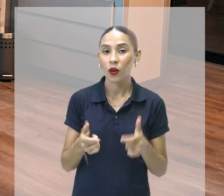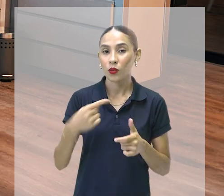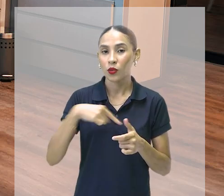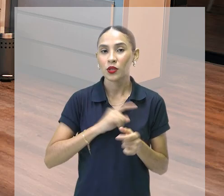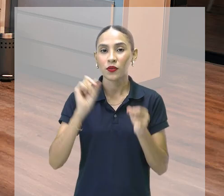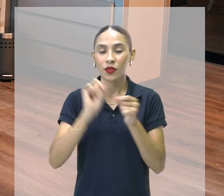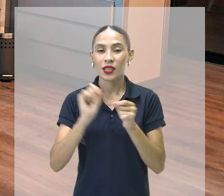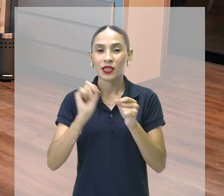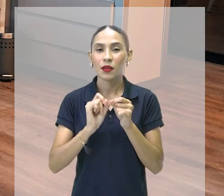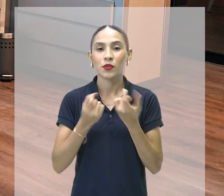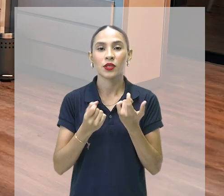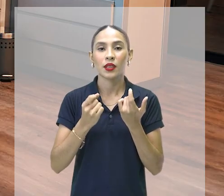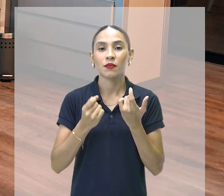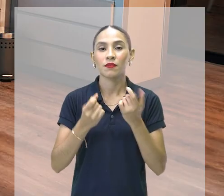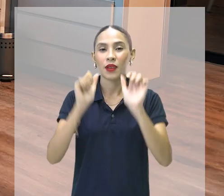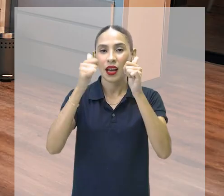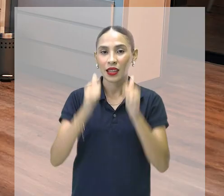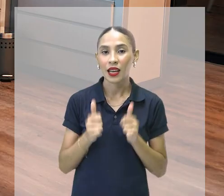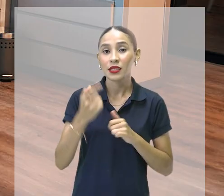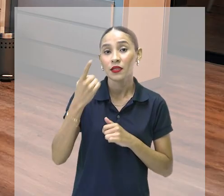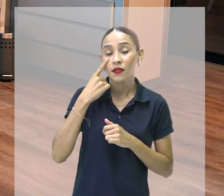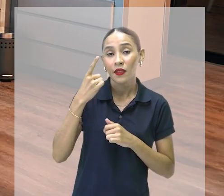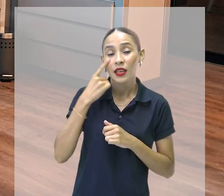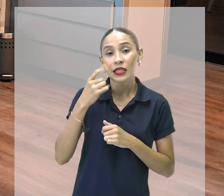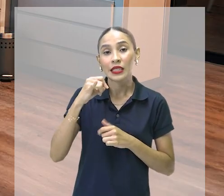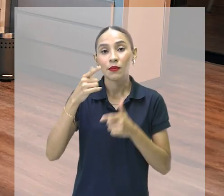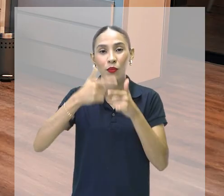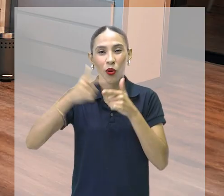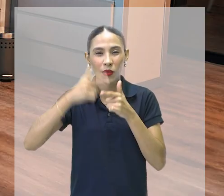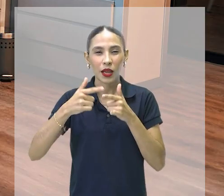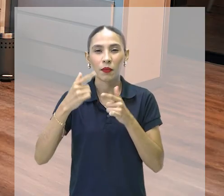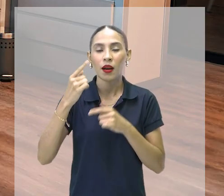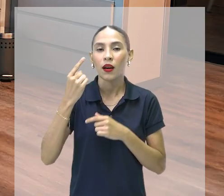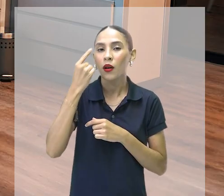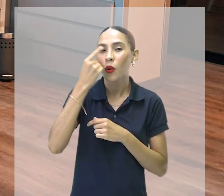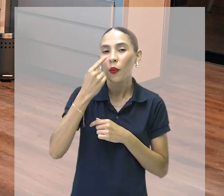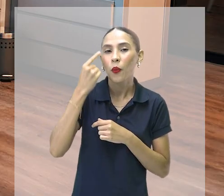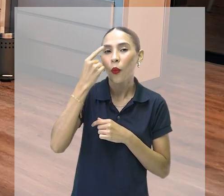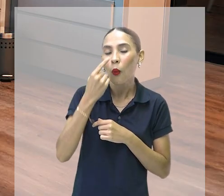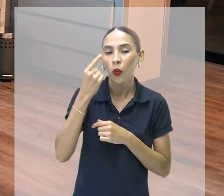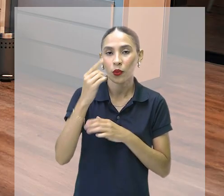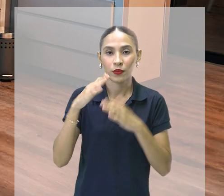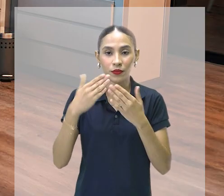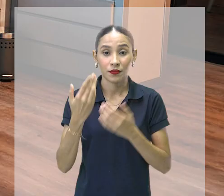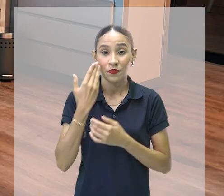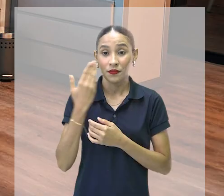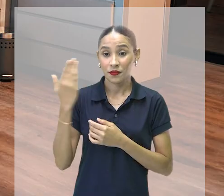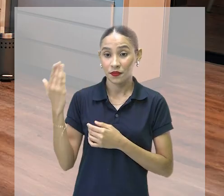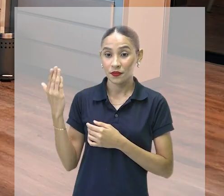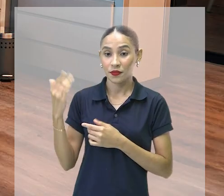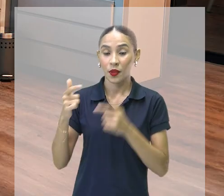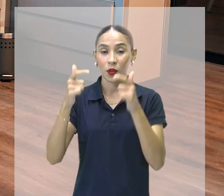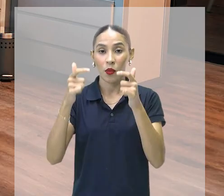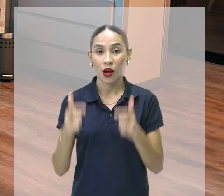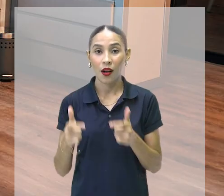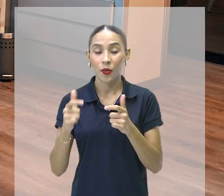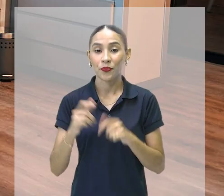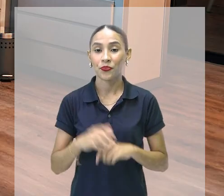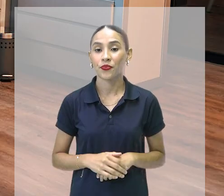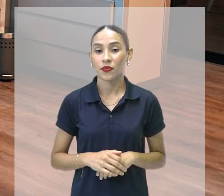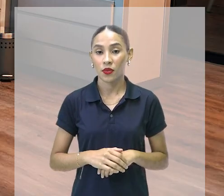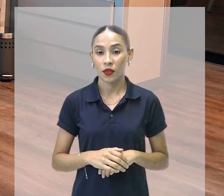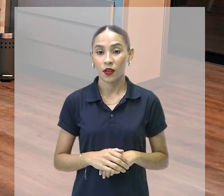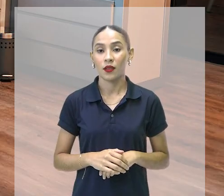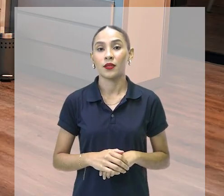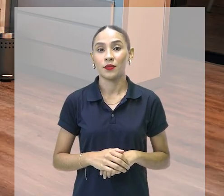fazemos exames, né, para detectar problemas na visão, né? Nós estamos aqui nesse ambiente